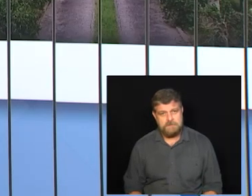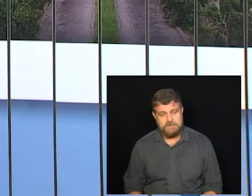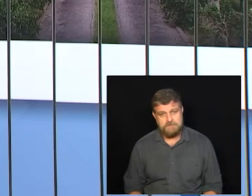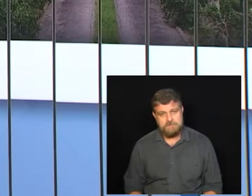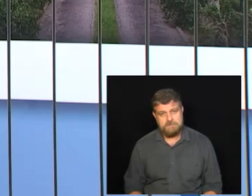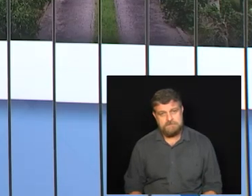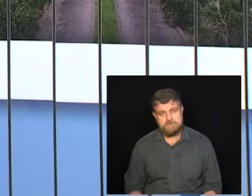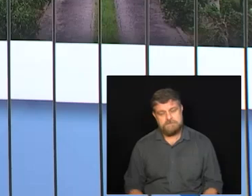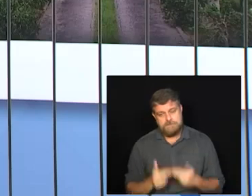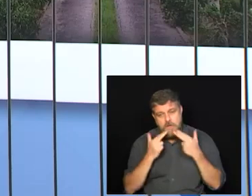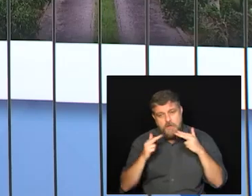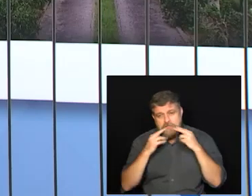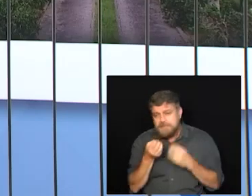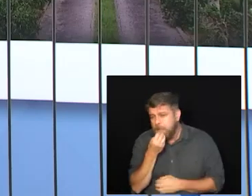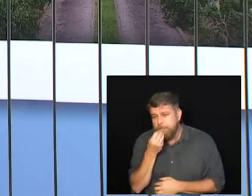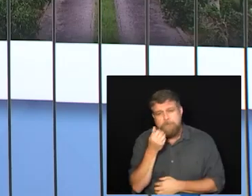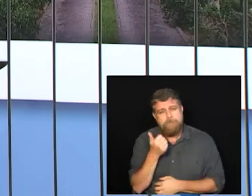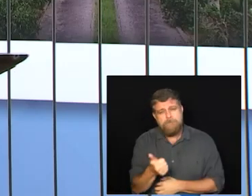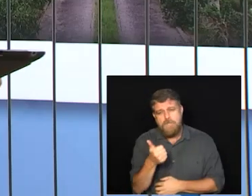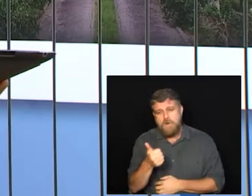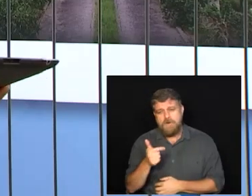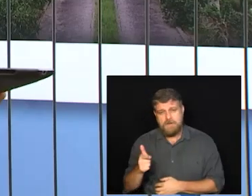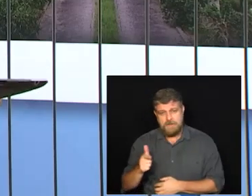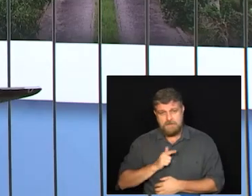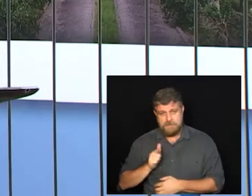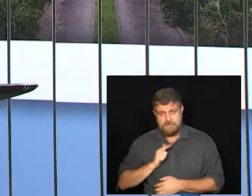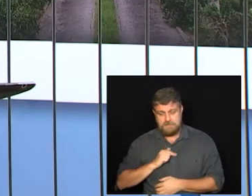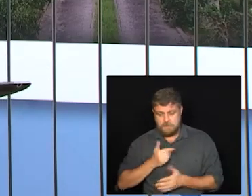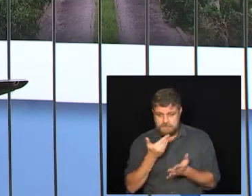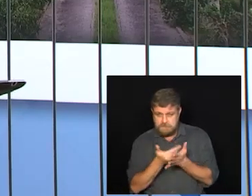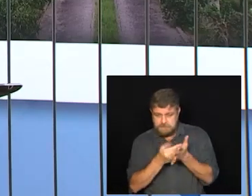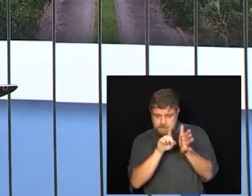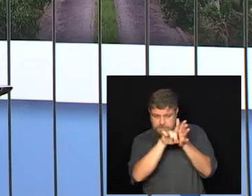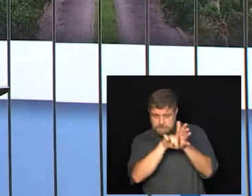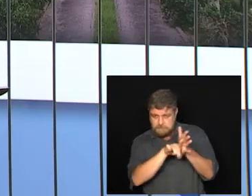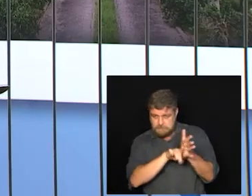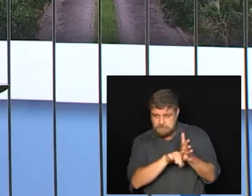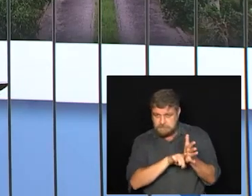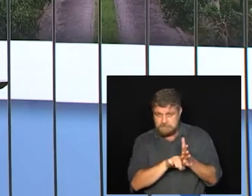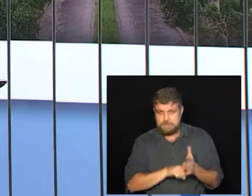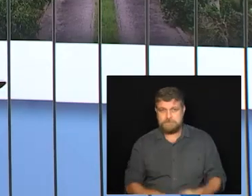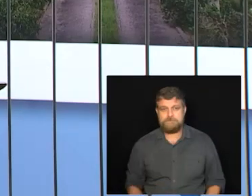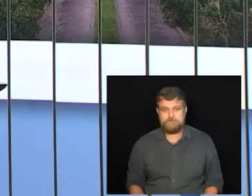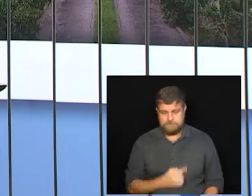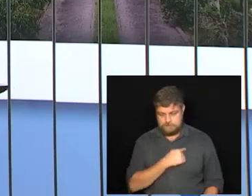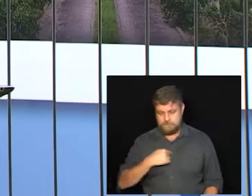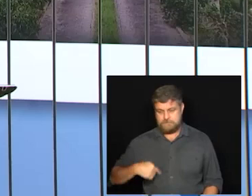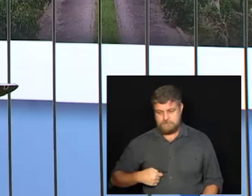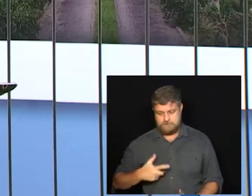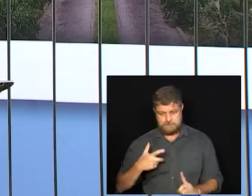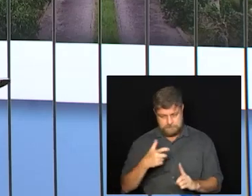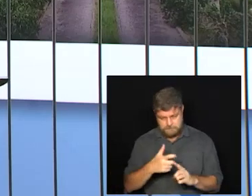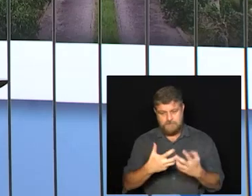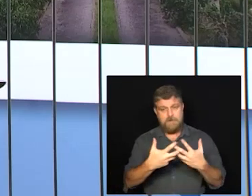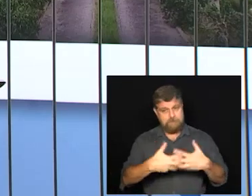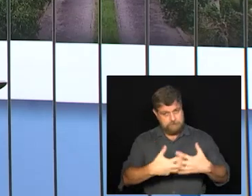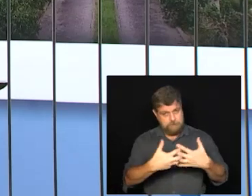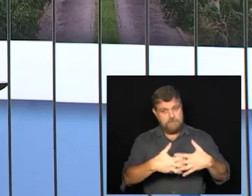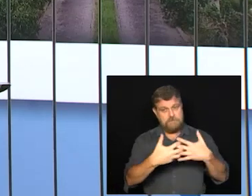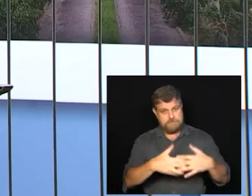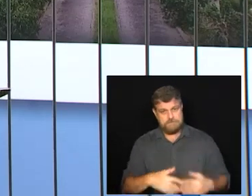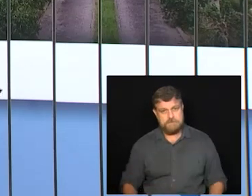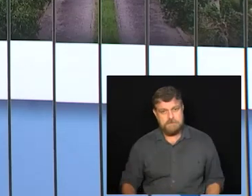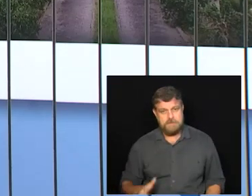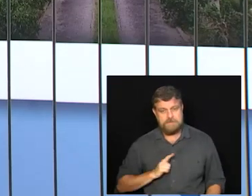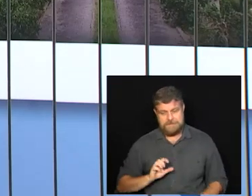E a boa notícia é que, de acordo com os primeiros estudos, a Coronavac é eficaz contra